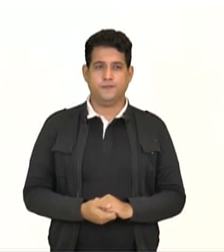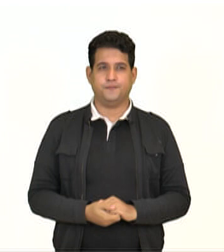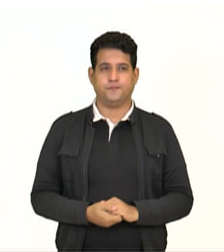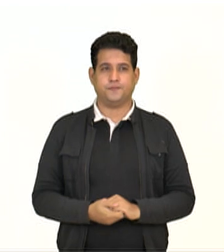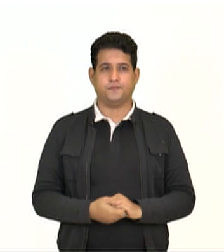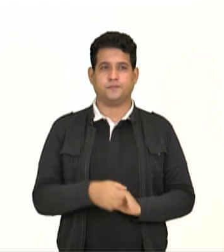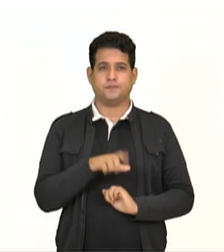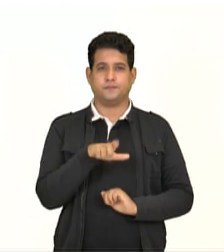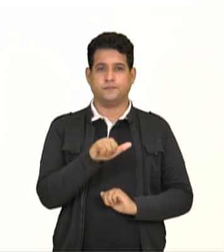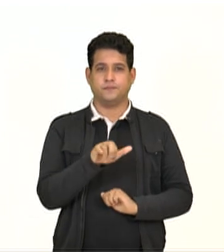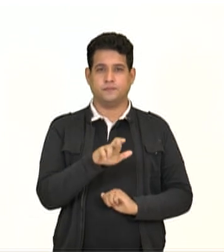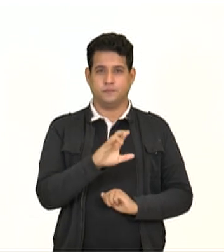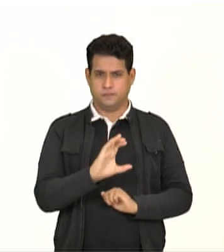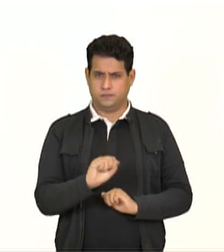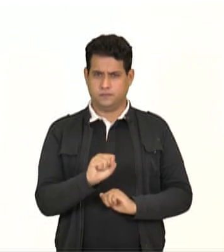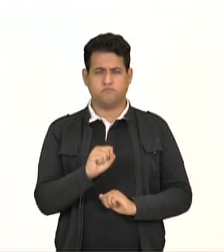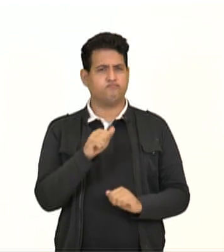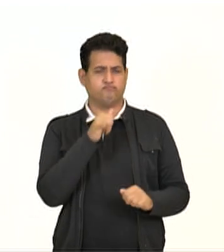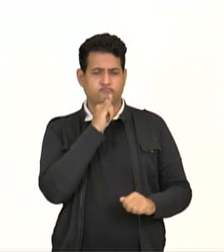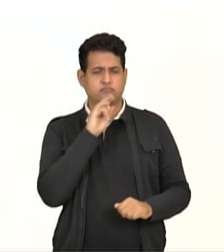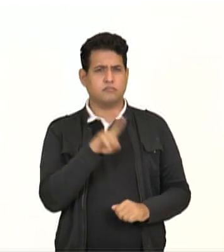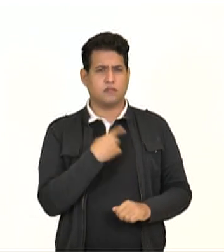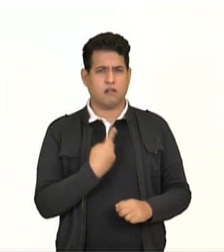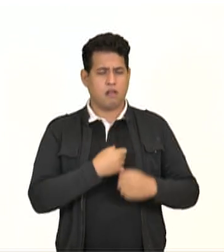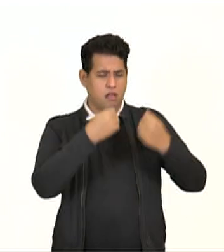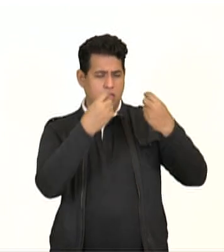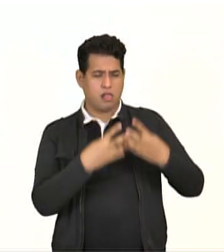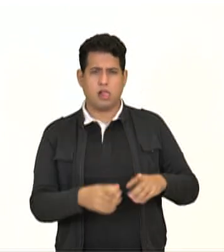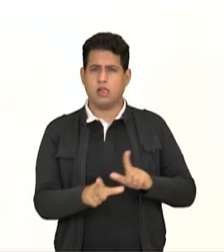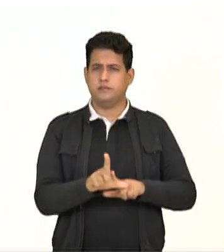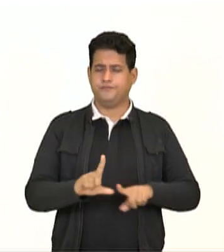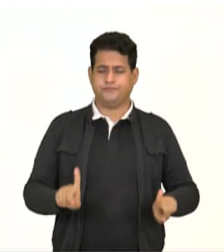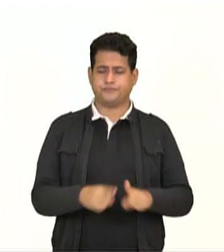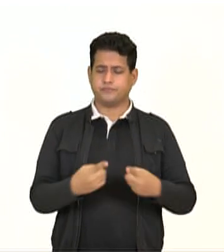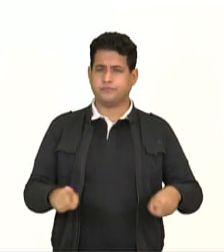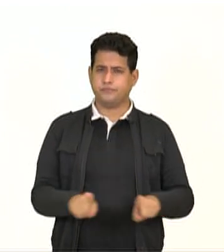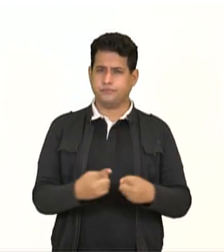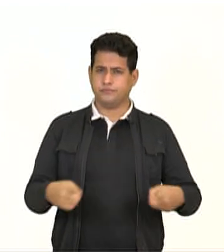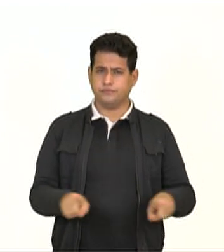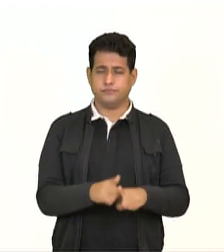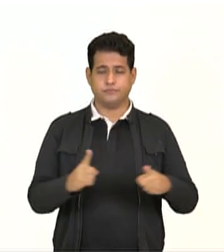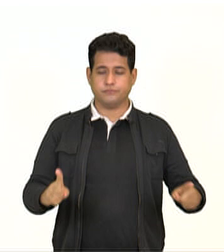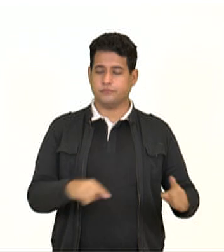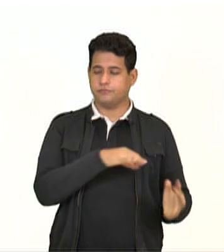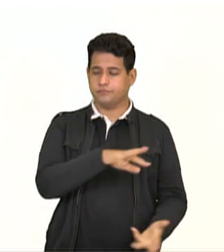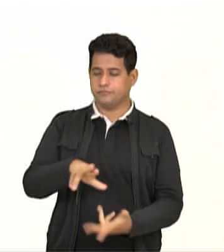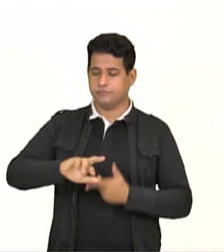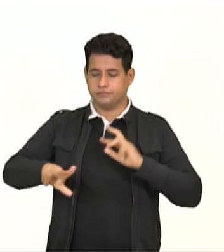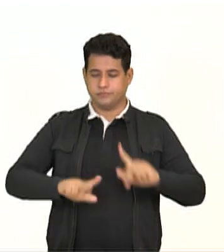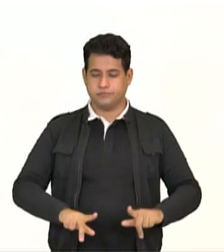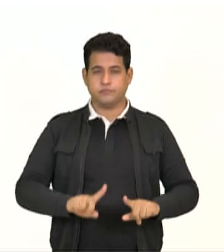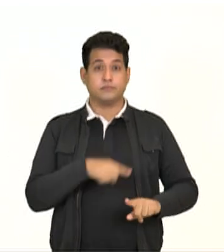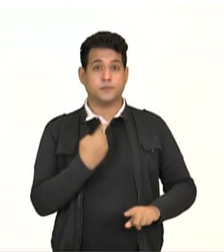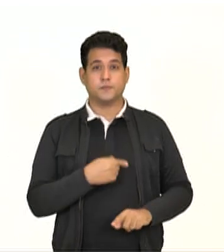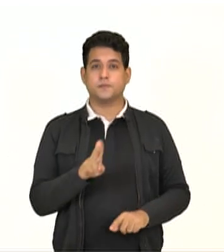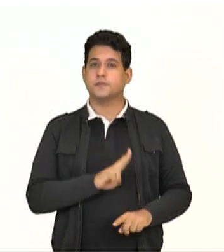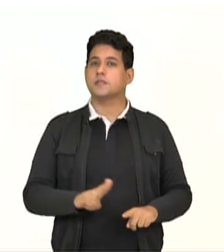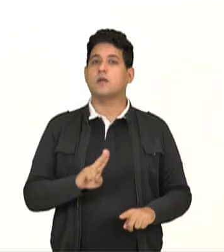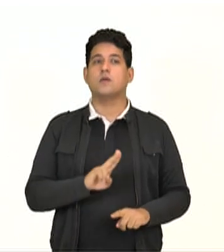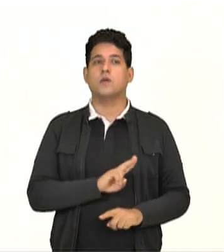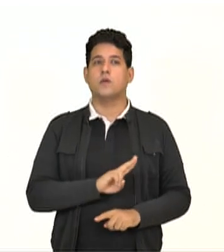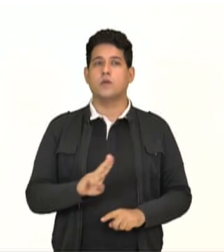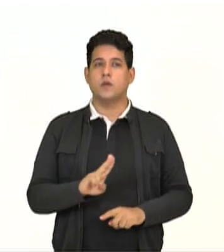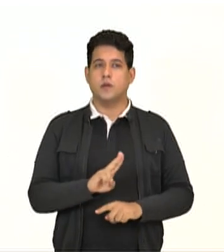Lyrics. E aqui, já que estamos falando de letra de música e letra de música universal, vamos a essa banda chamada